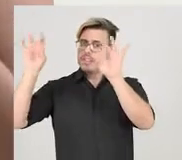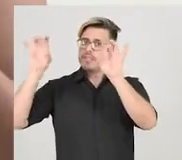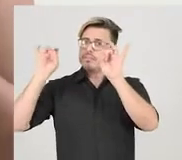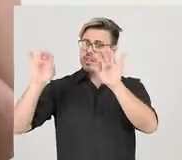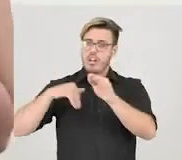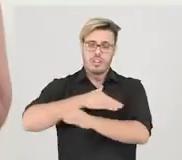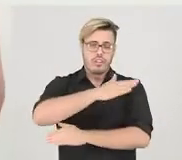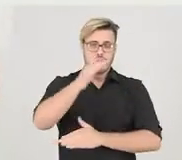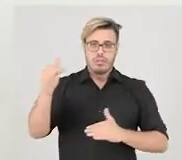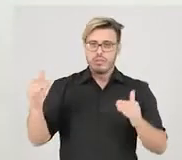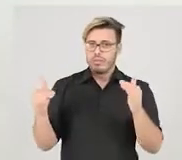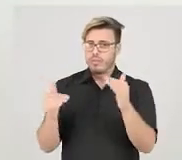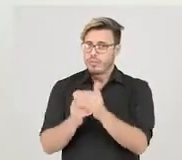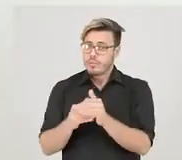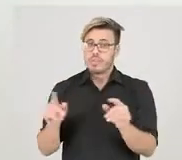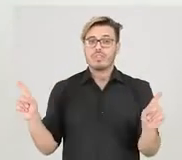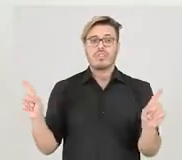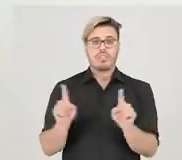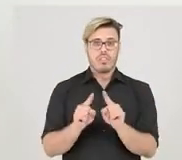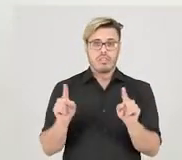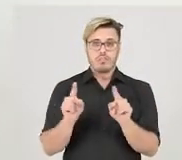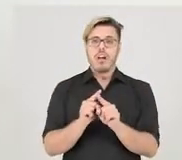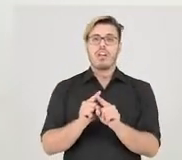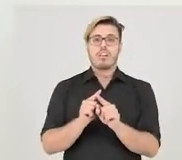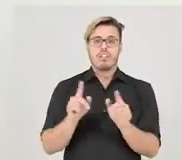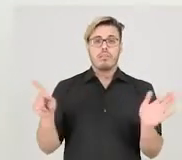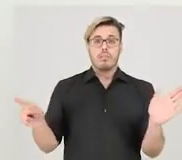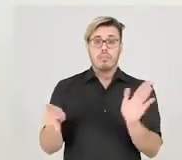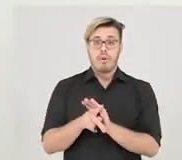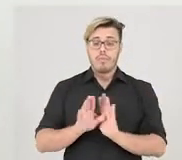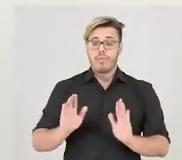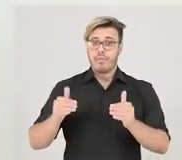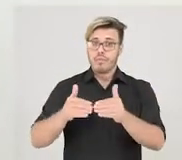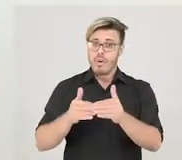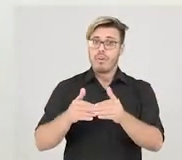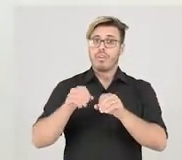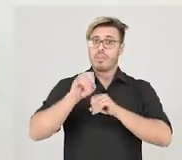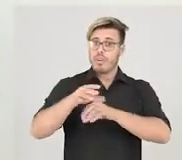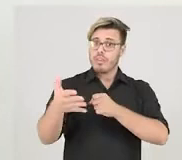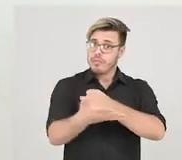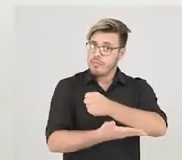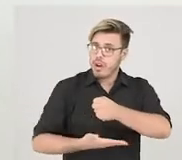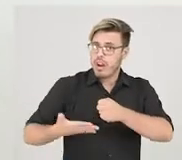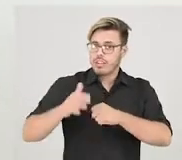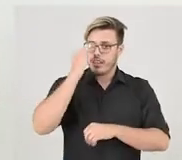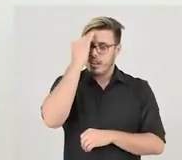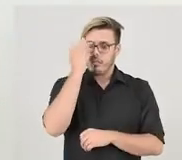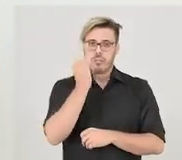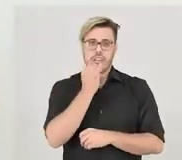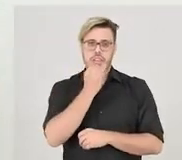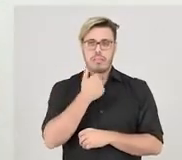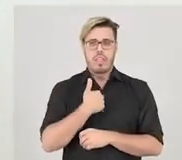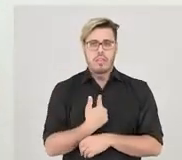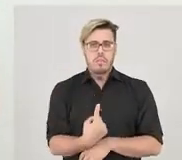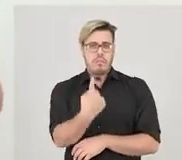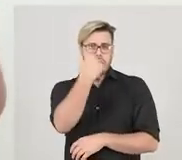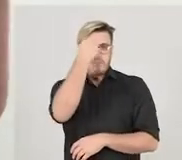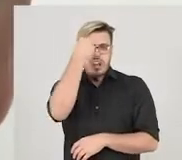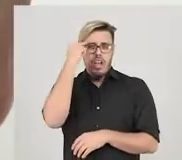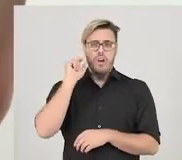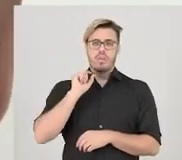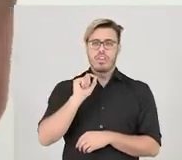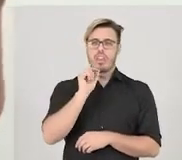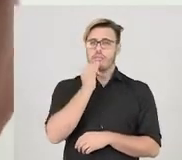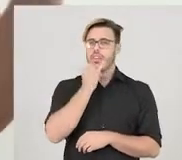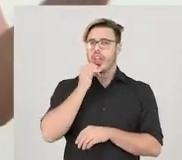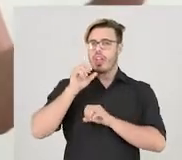se convergem. Eu não posso pensar em educação especial, eu costumo brincar com esse termo matrix,